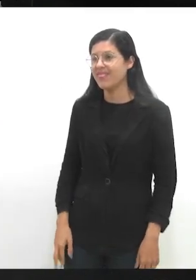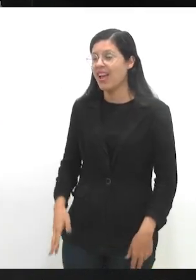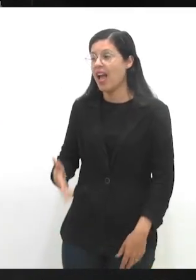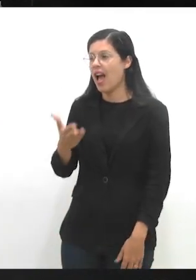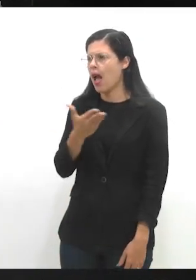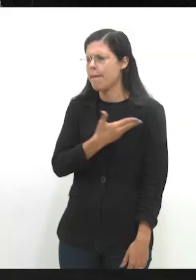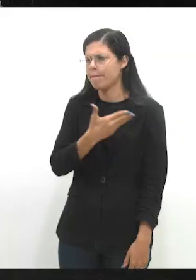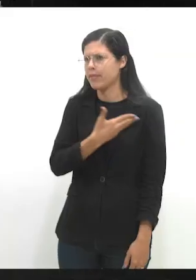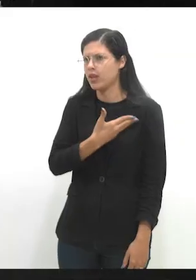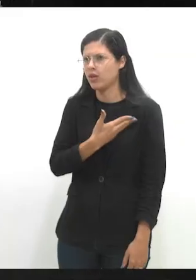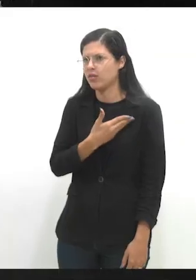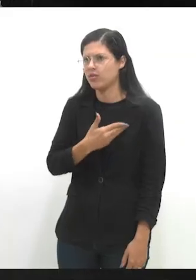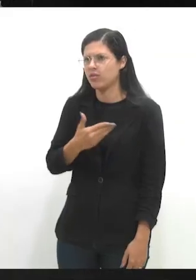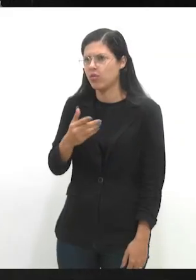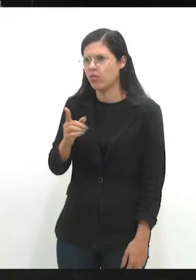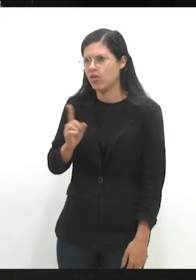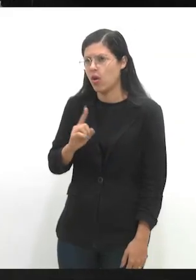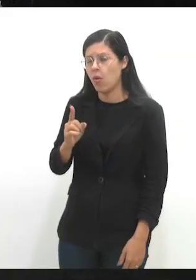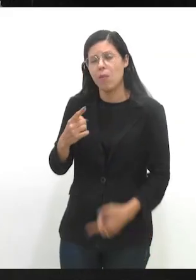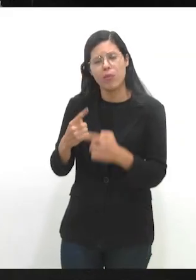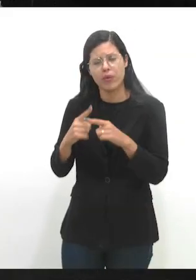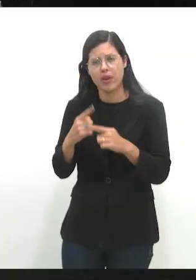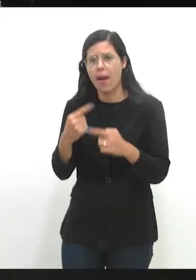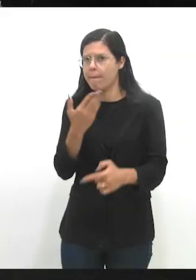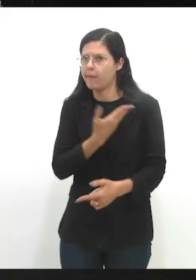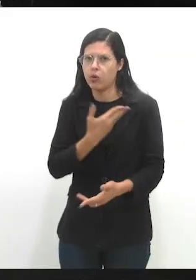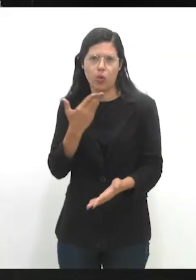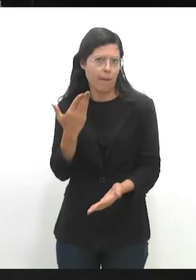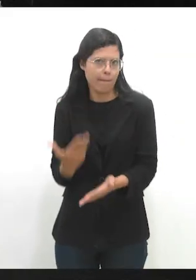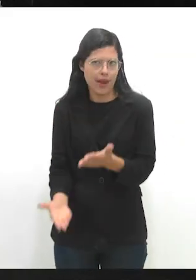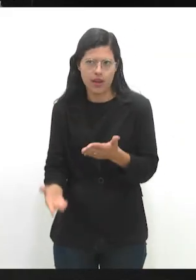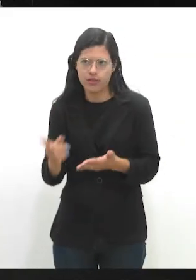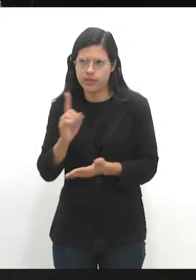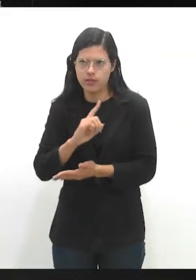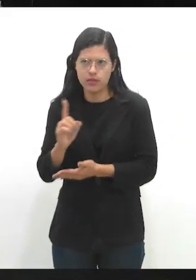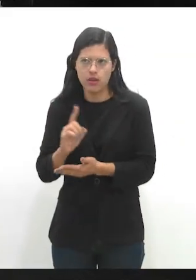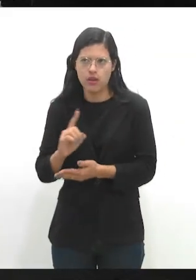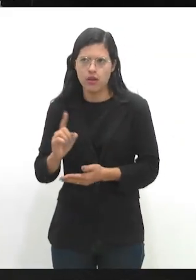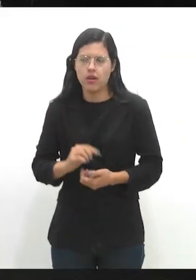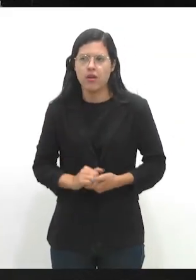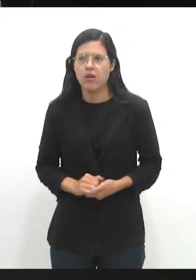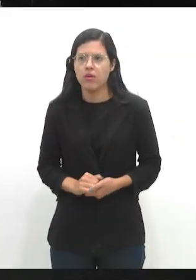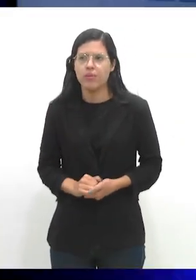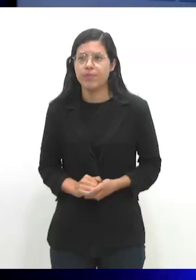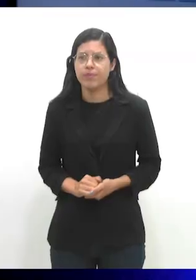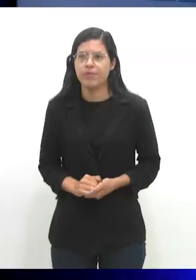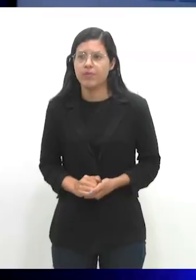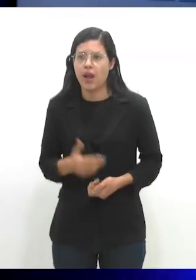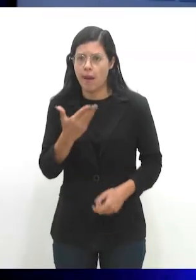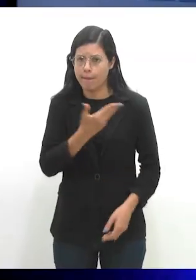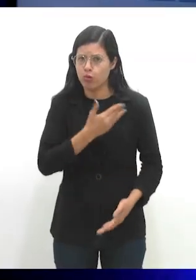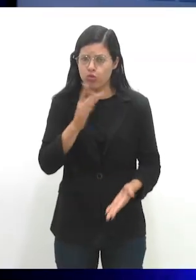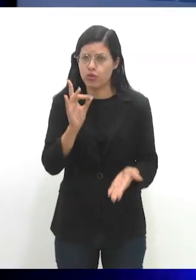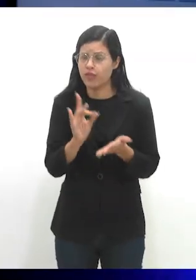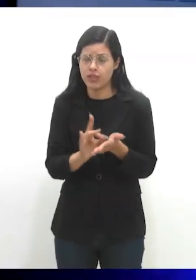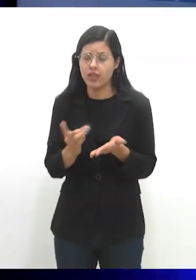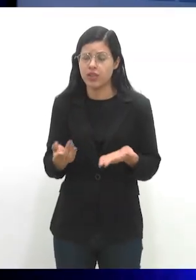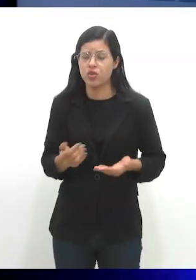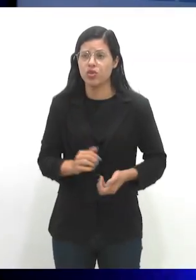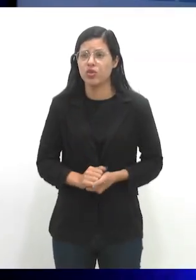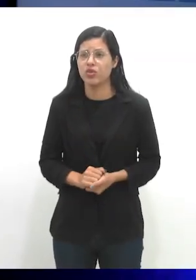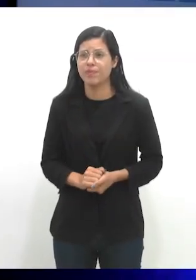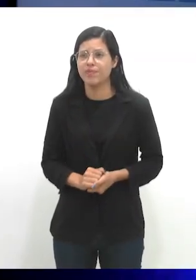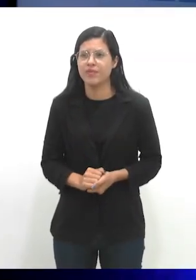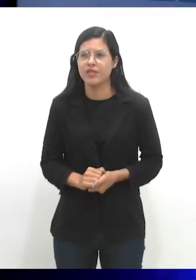amigo não, porque na realidade amigo não se perde por causa desse tipo de coisa, de uma crítica negativa. Amigo de verdade, mas